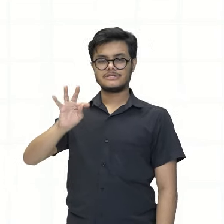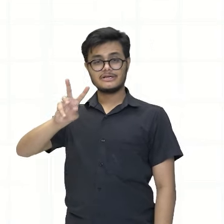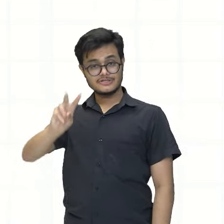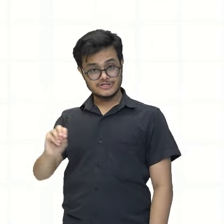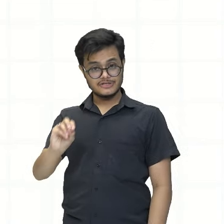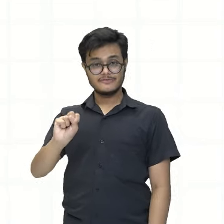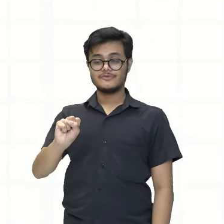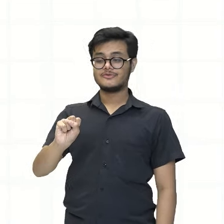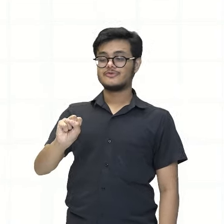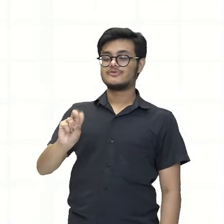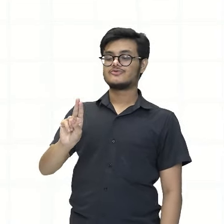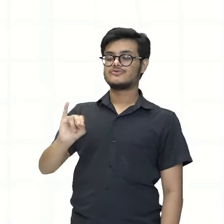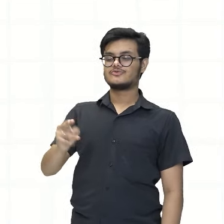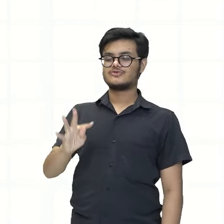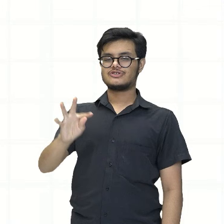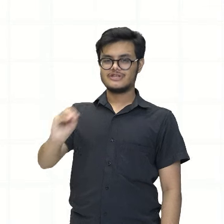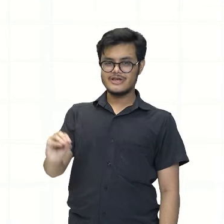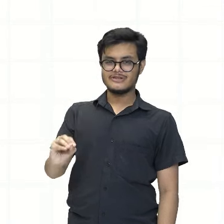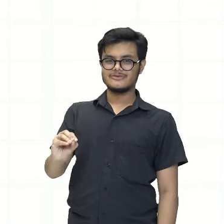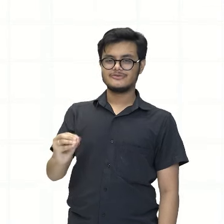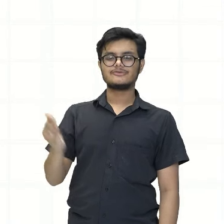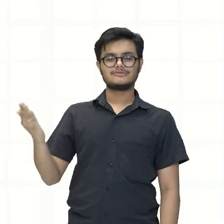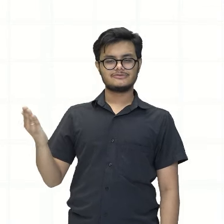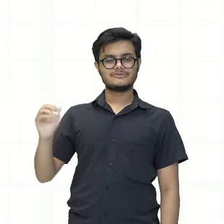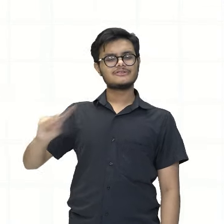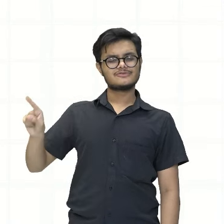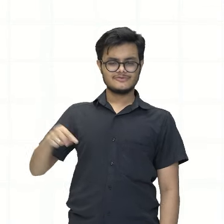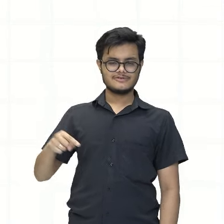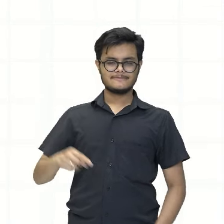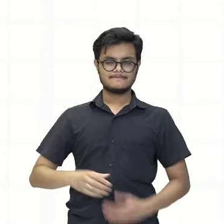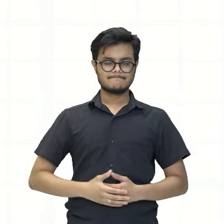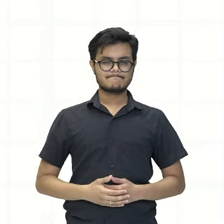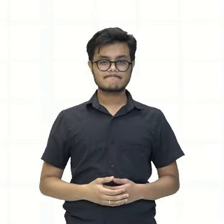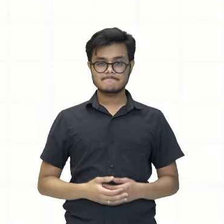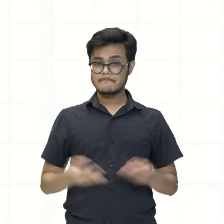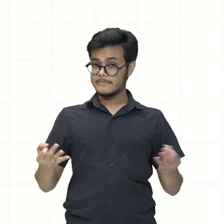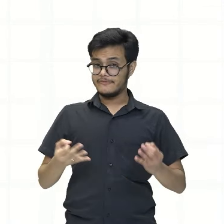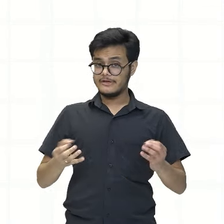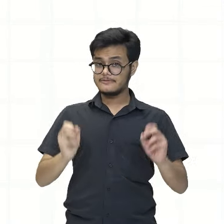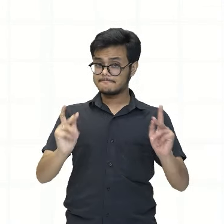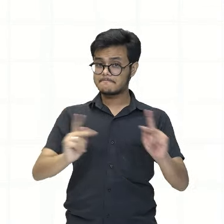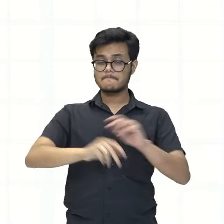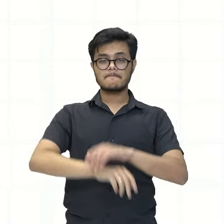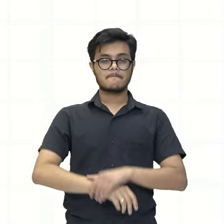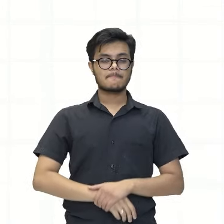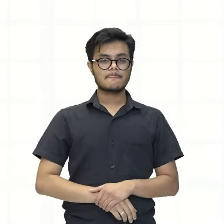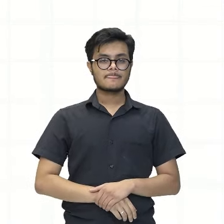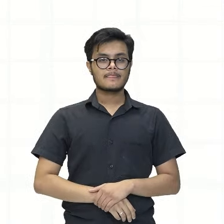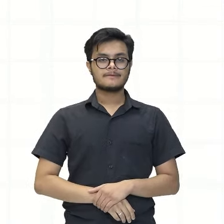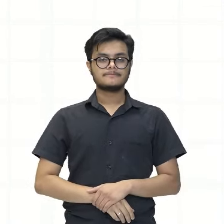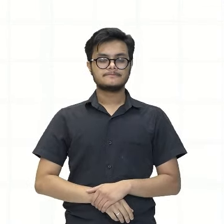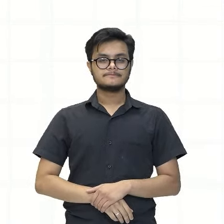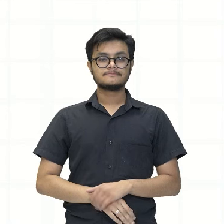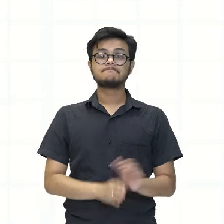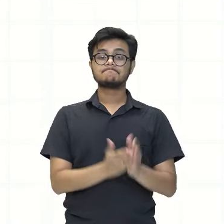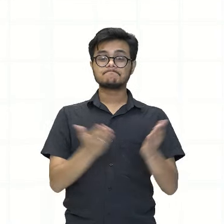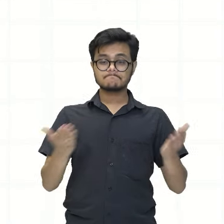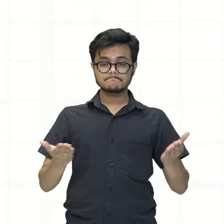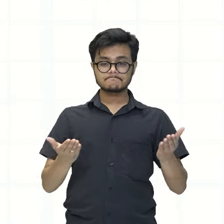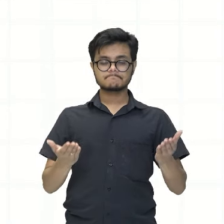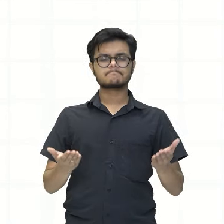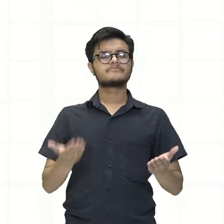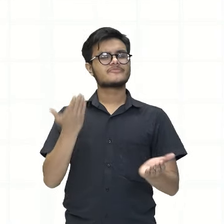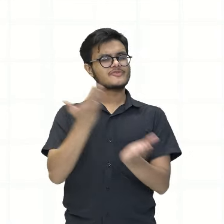de predicativo do sujeito ok pessoal então agora que